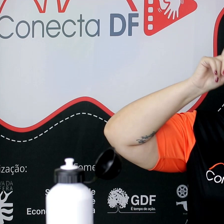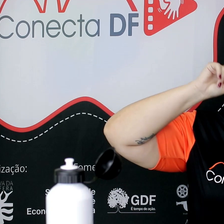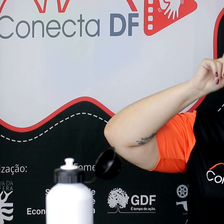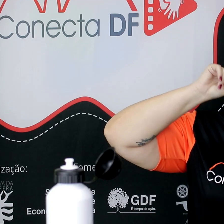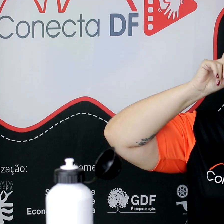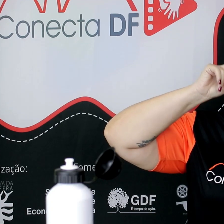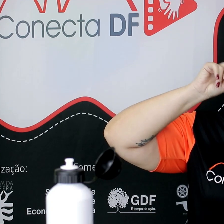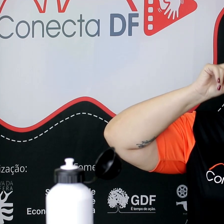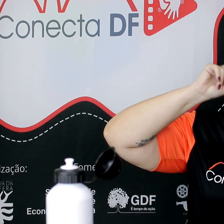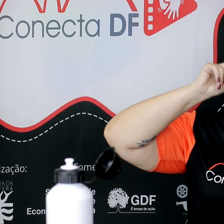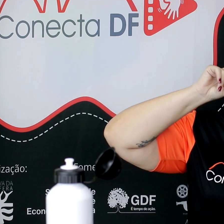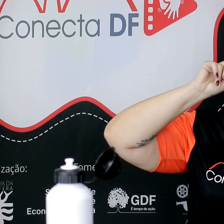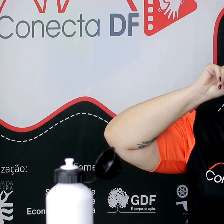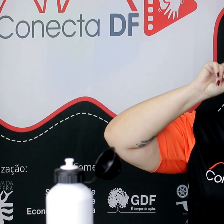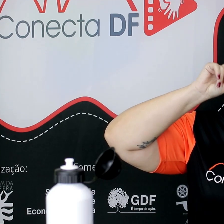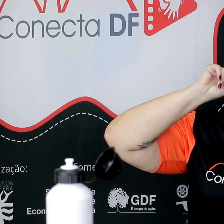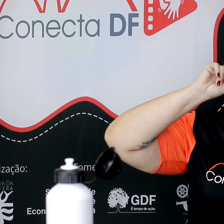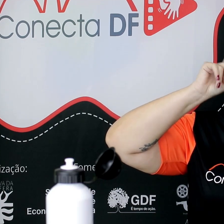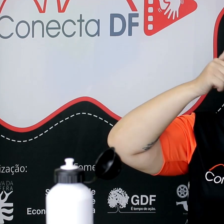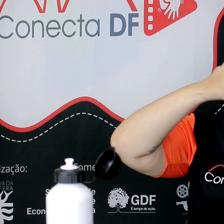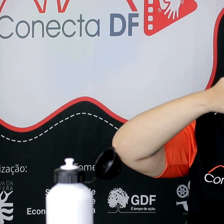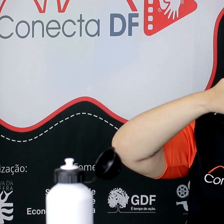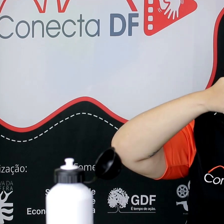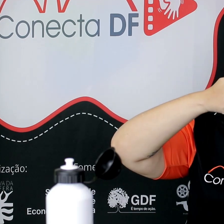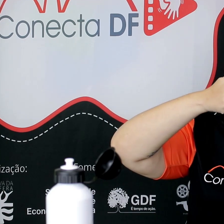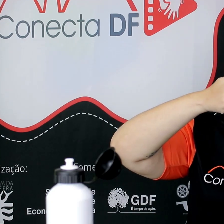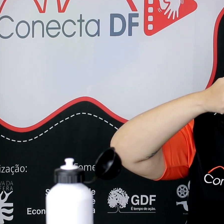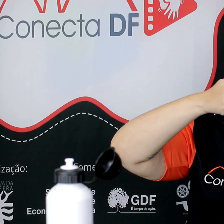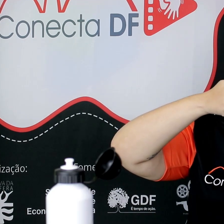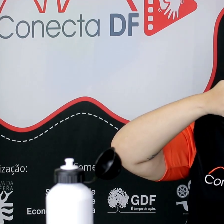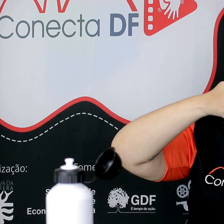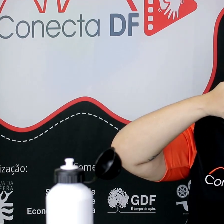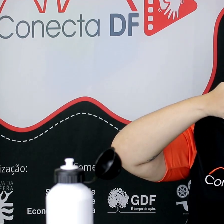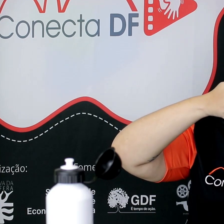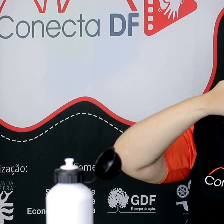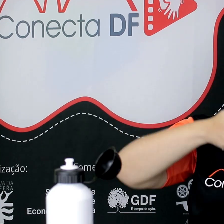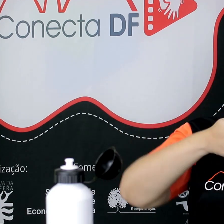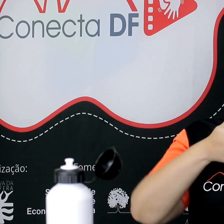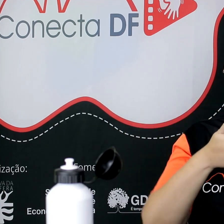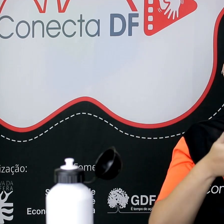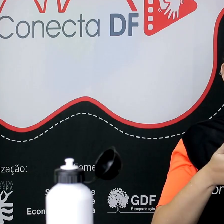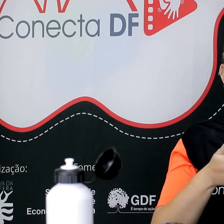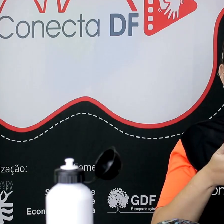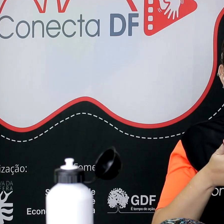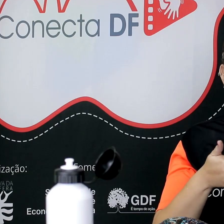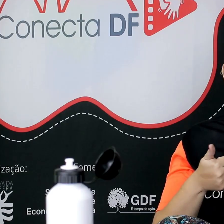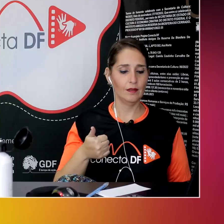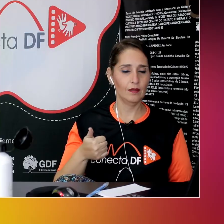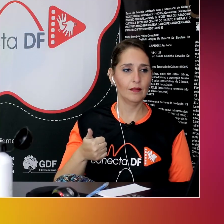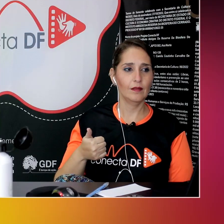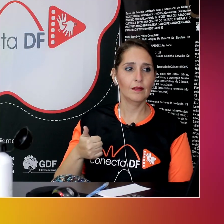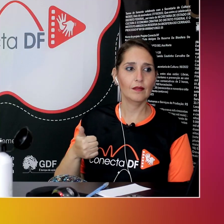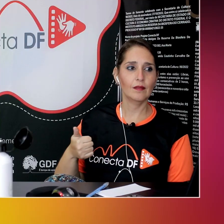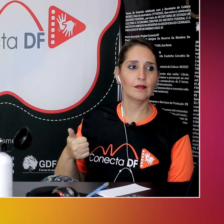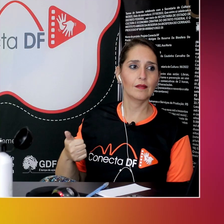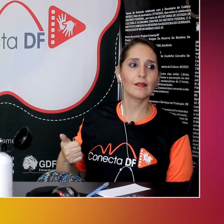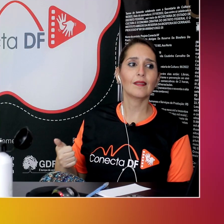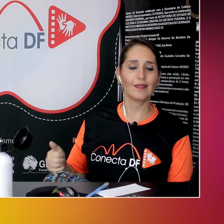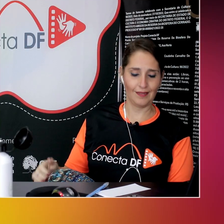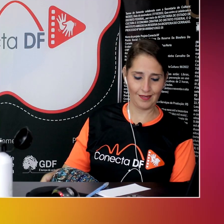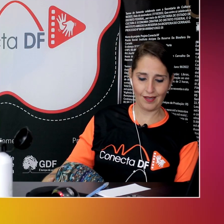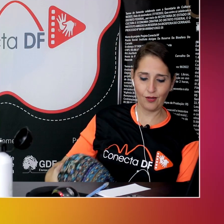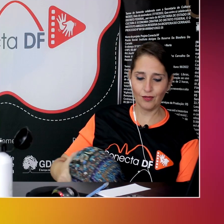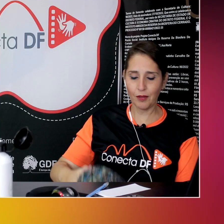dia, Entendi agora. ok? Ok. Mais alguma dúvida? Não, só era